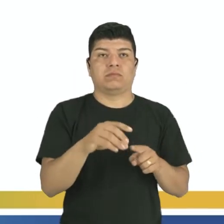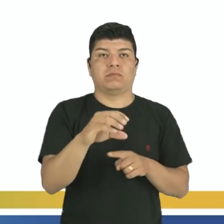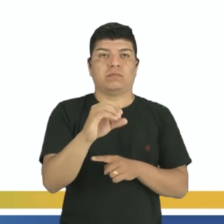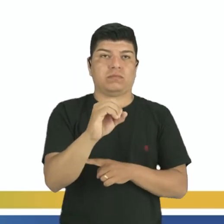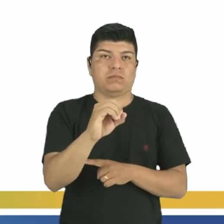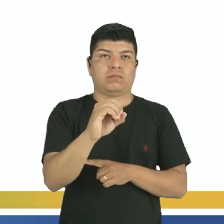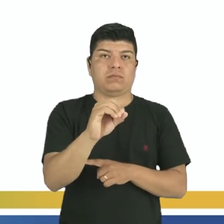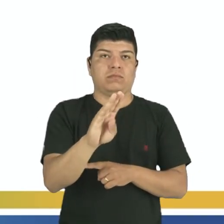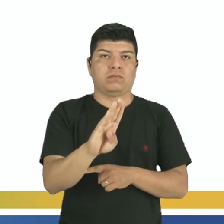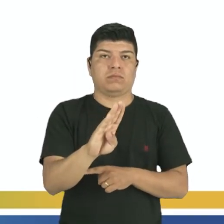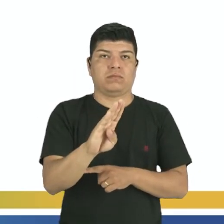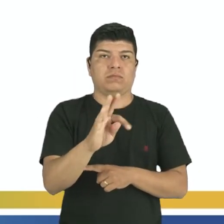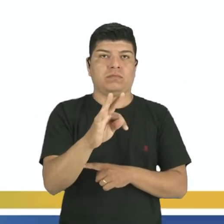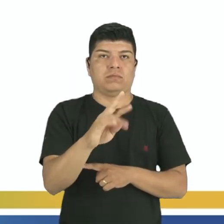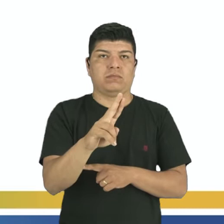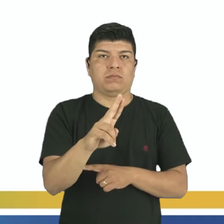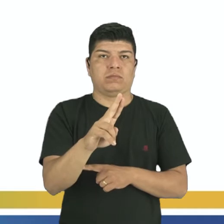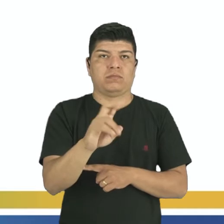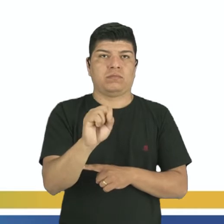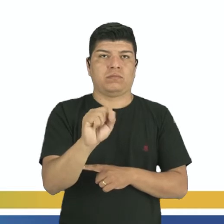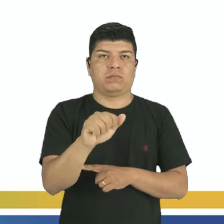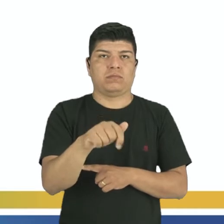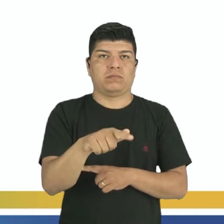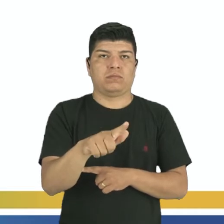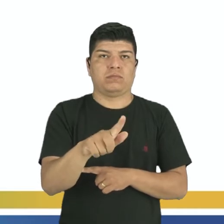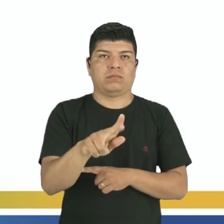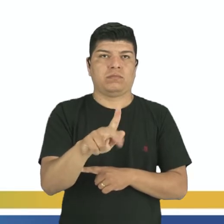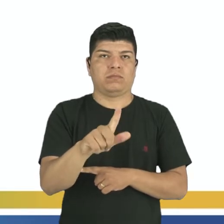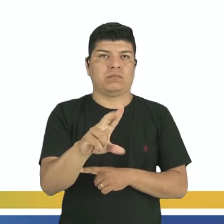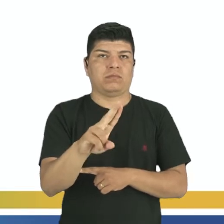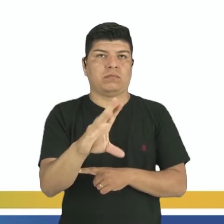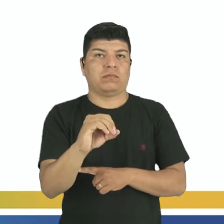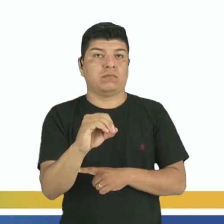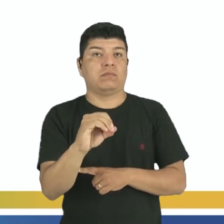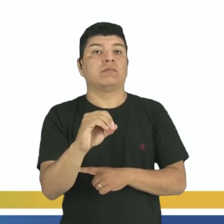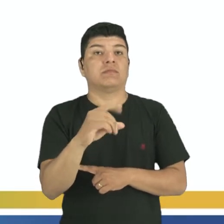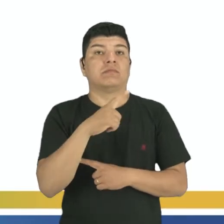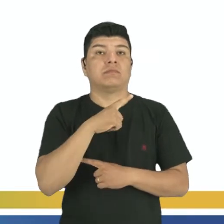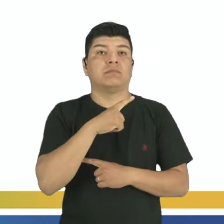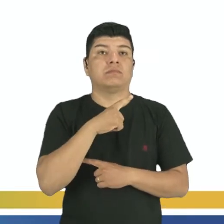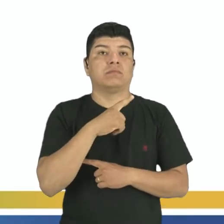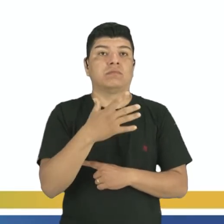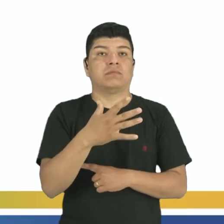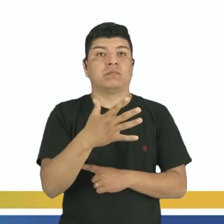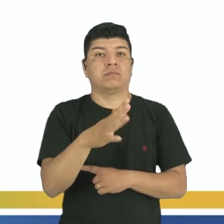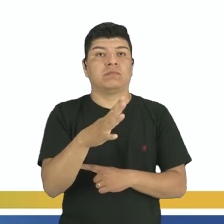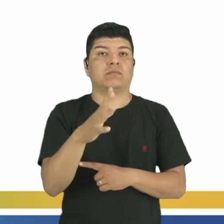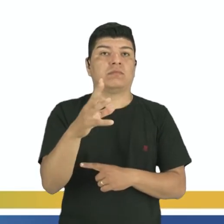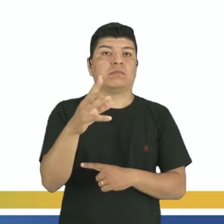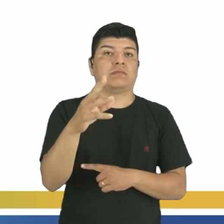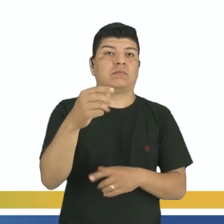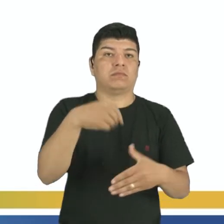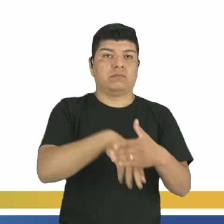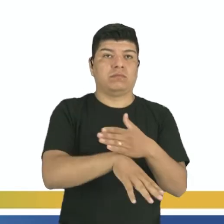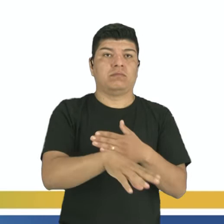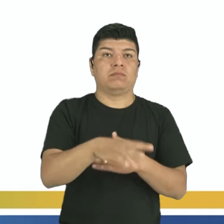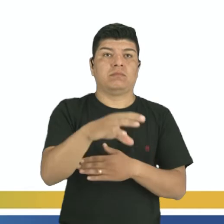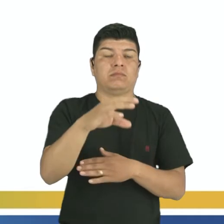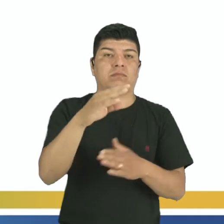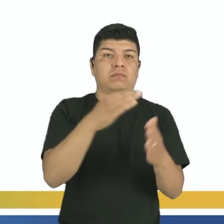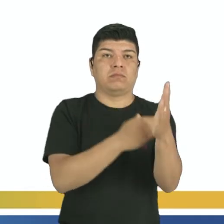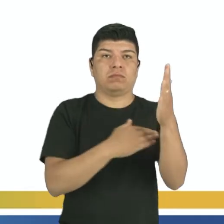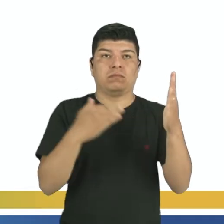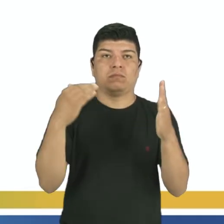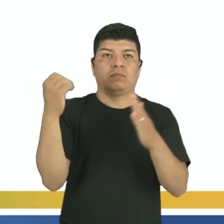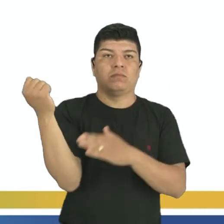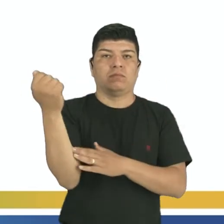interno maior que 90 graus. E somente um, tá? Porque se ele possuir mais de um ângulo obtusângulo, a soma dos seus ângulos internos